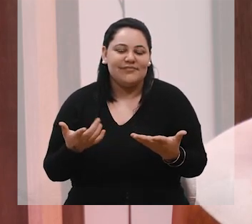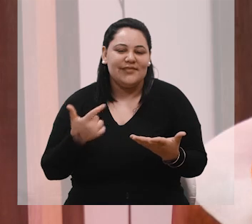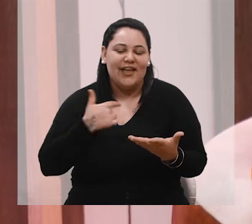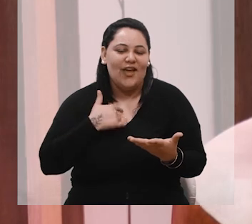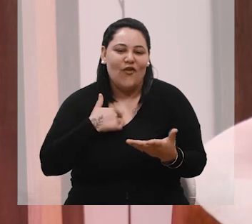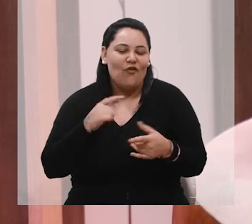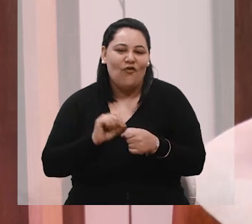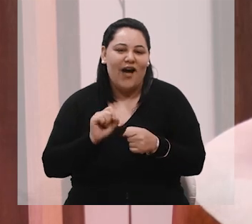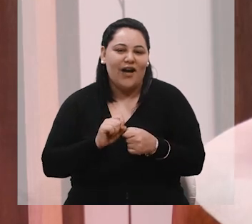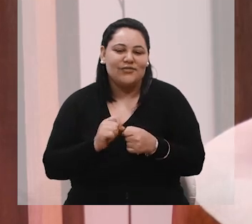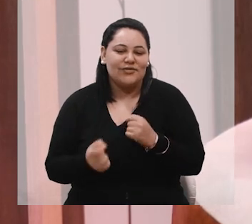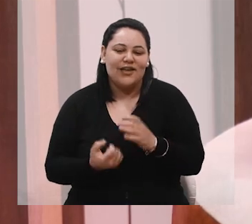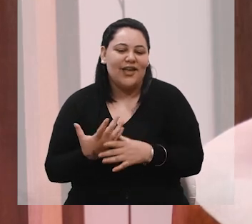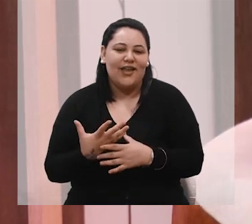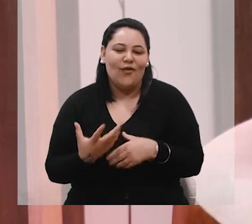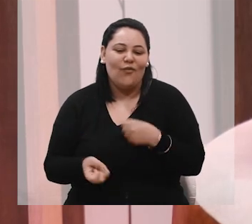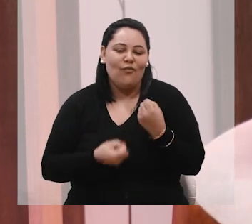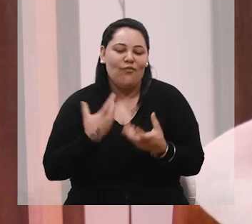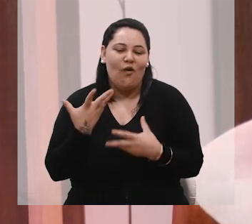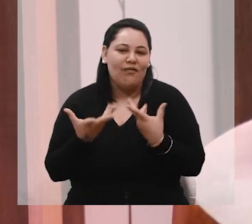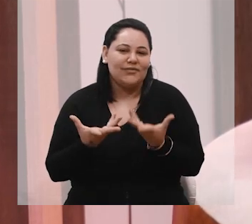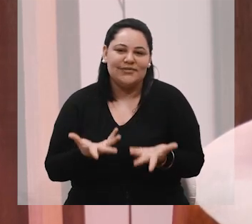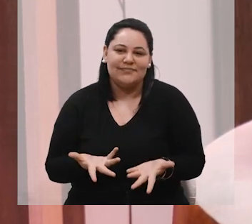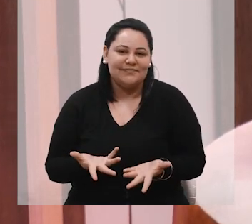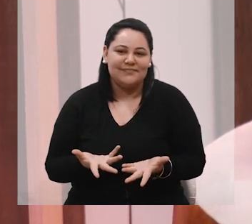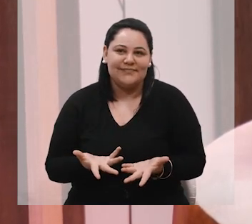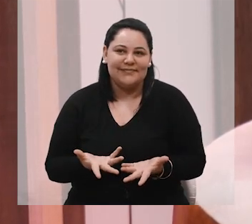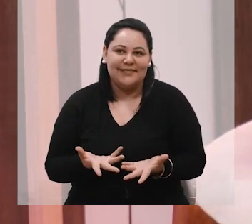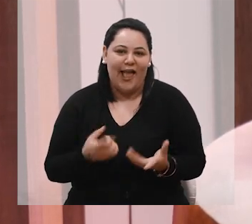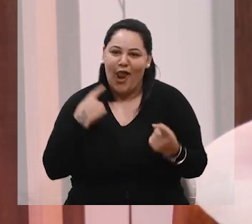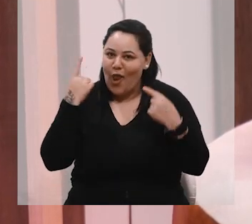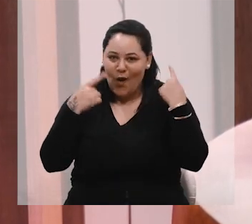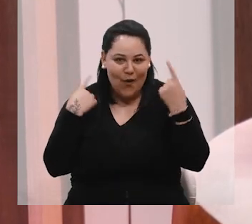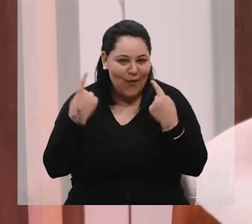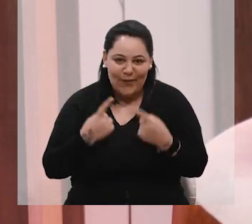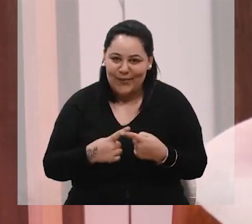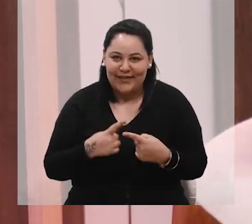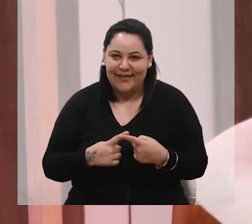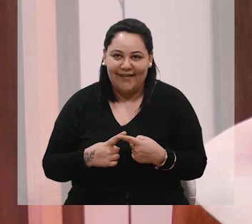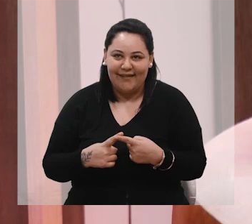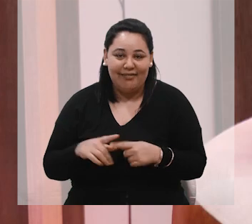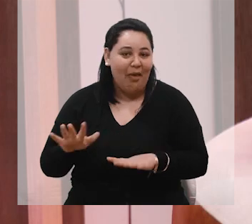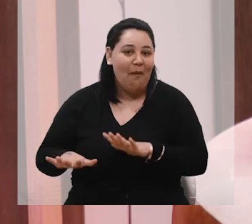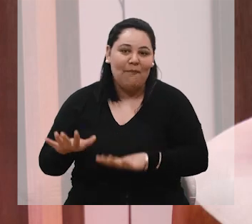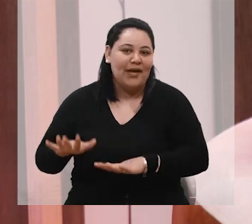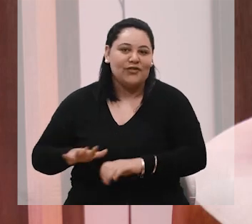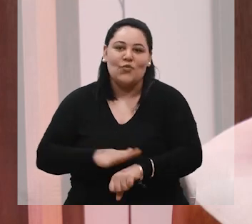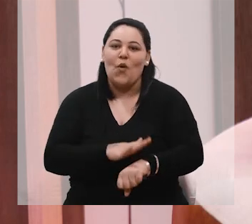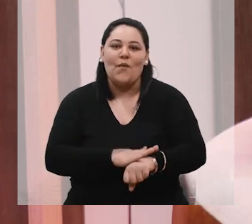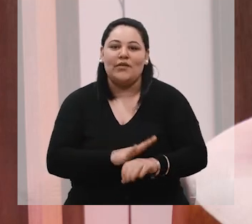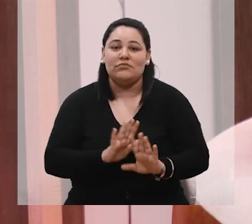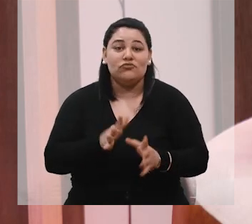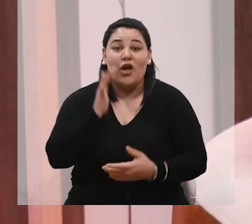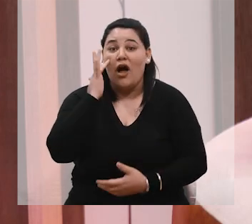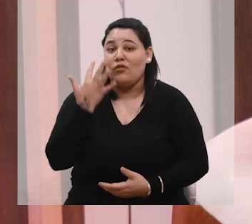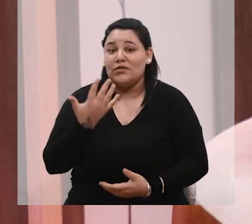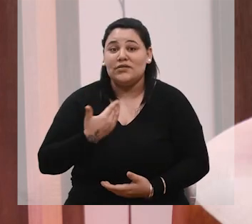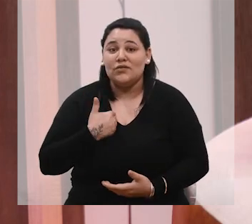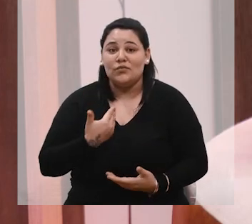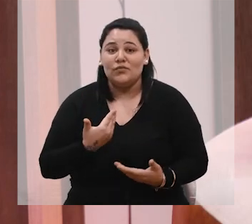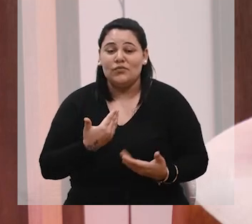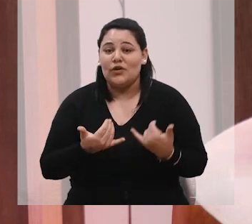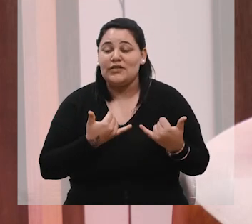que surge, que nasce a escrita, assim. E é muito louco, assim, a depender do momento, já me